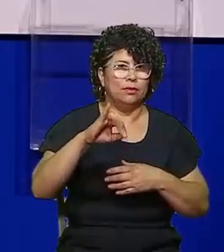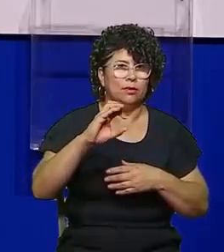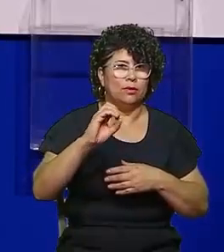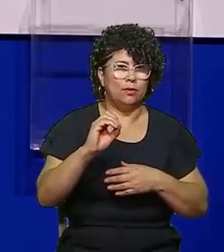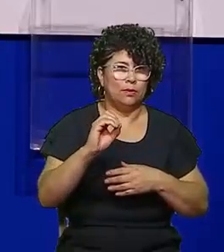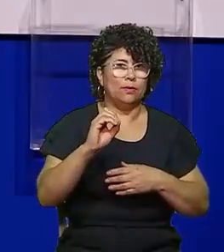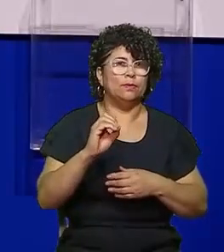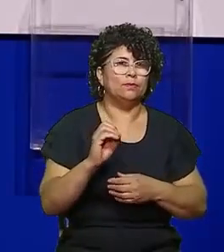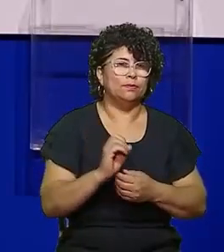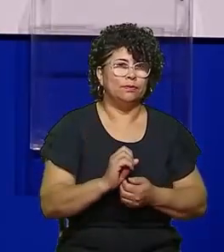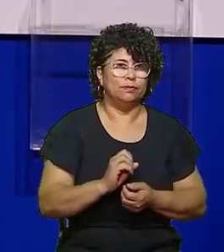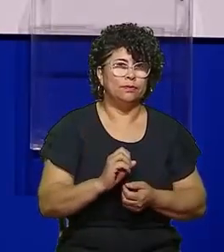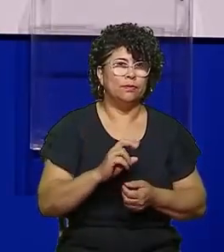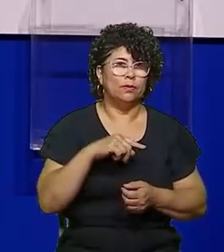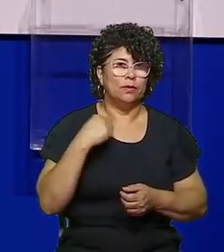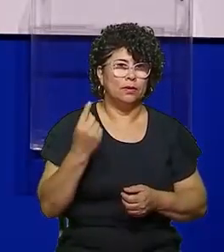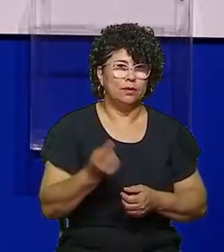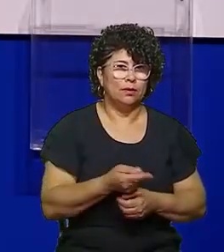Nascemos escuro.